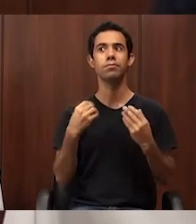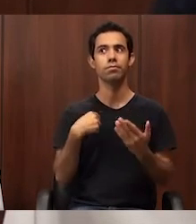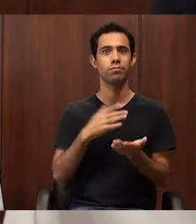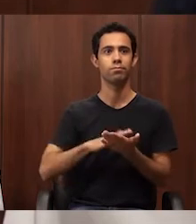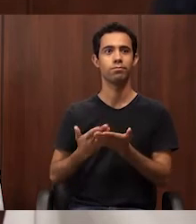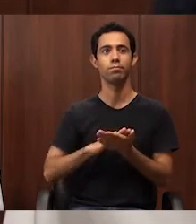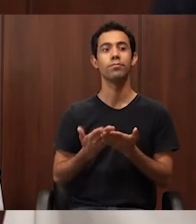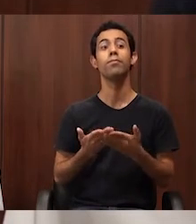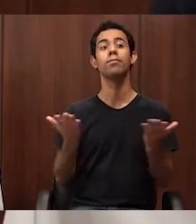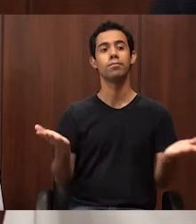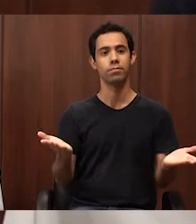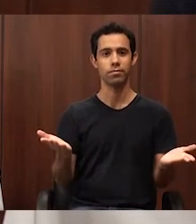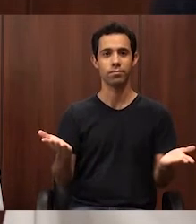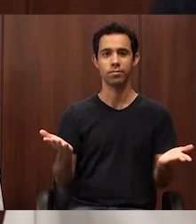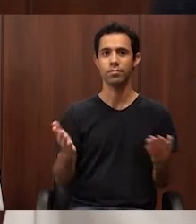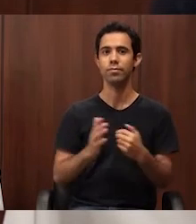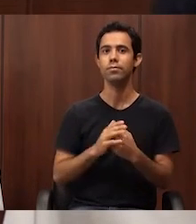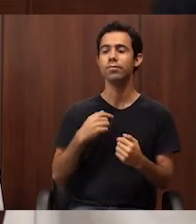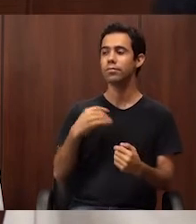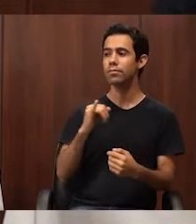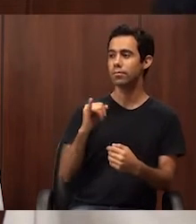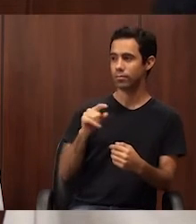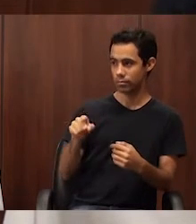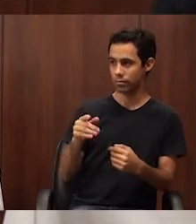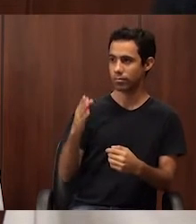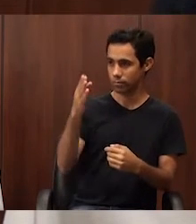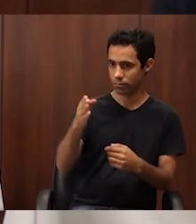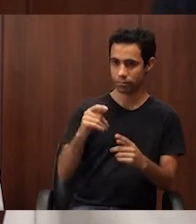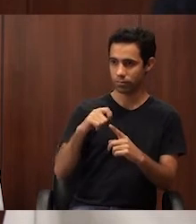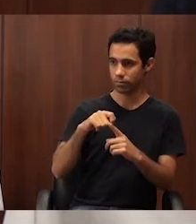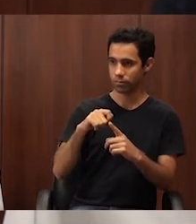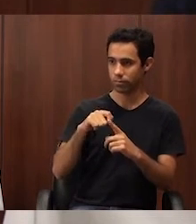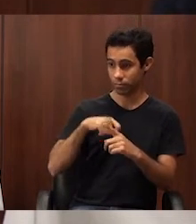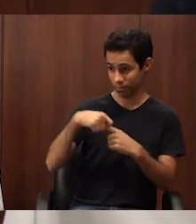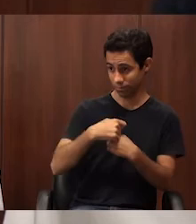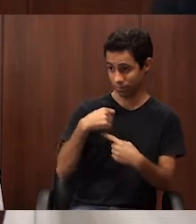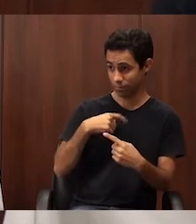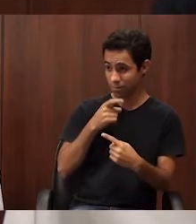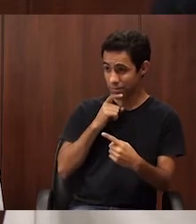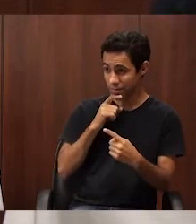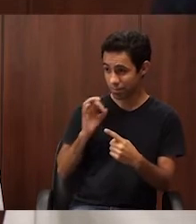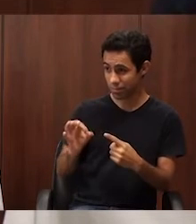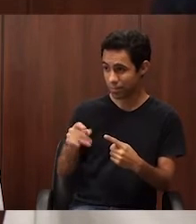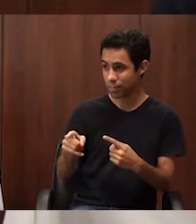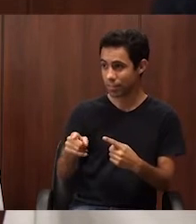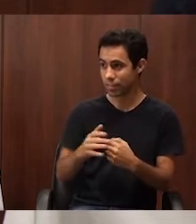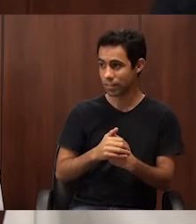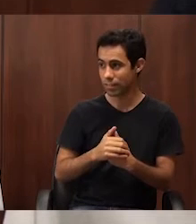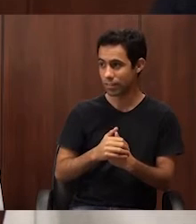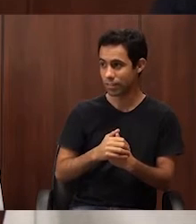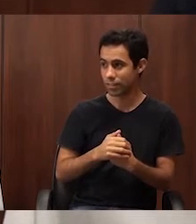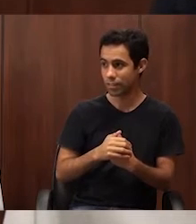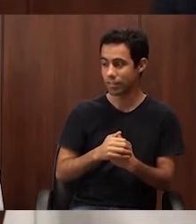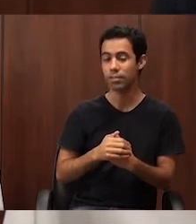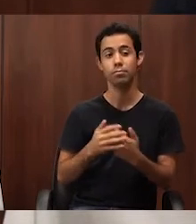tradução. Aí eu falei para minha irmã: ah, então você foi lá e só tinha banana Nanica, a banana estava verde? Quer dizer,